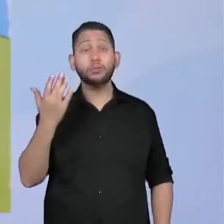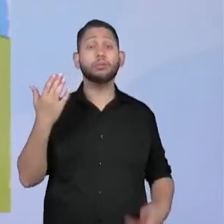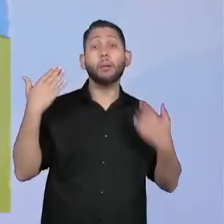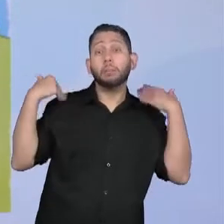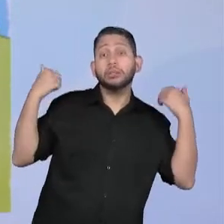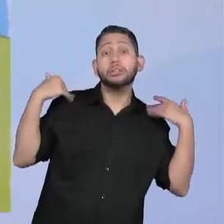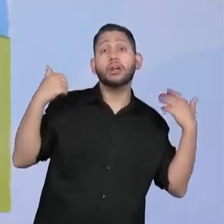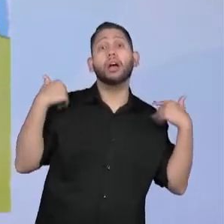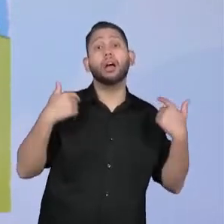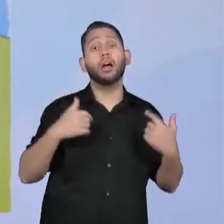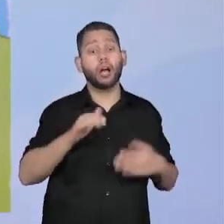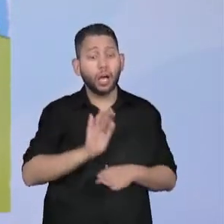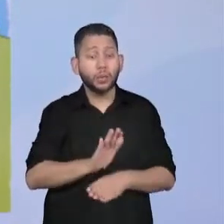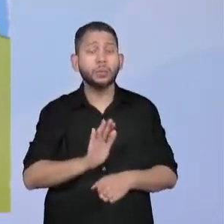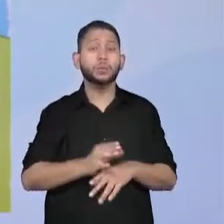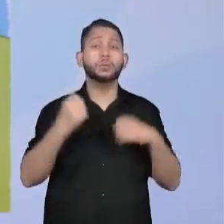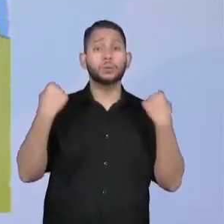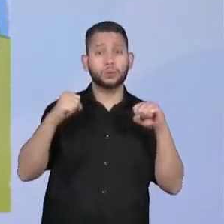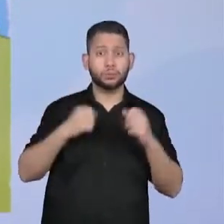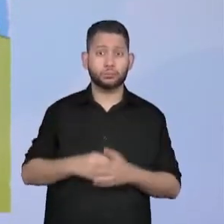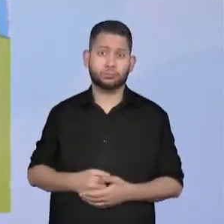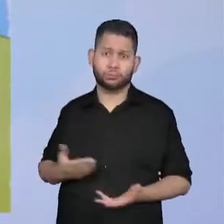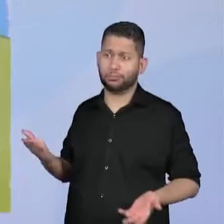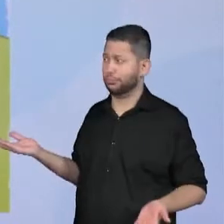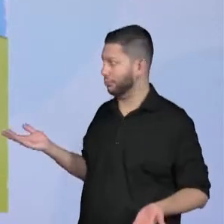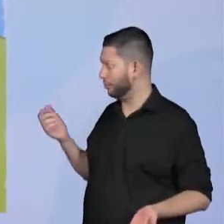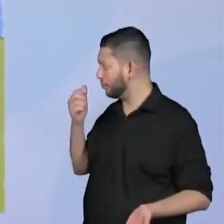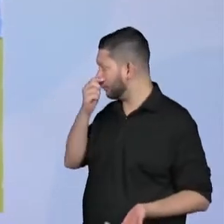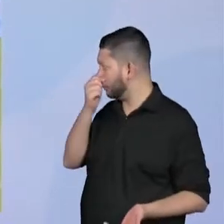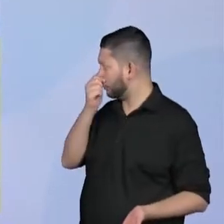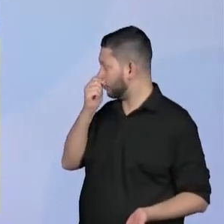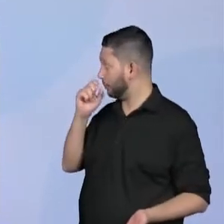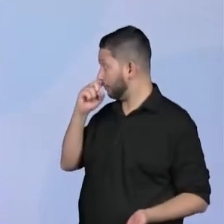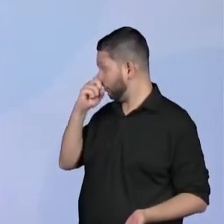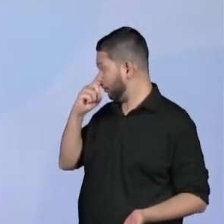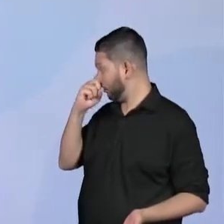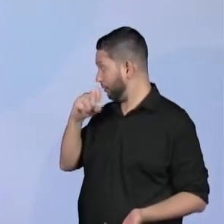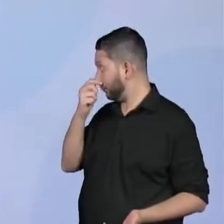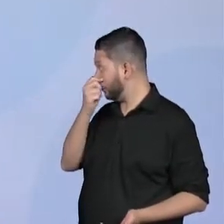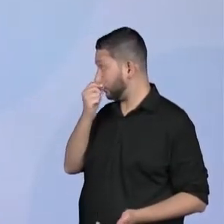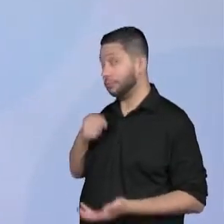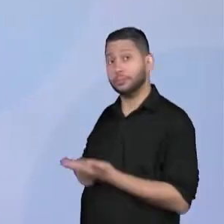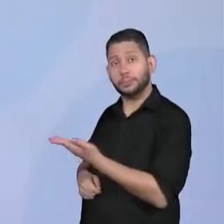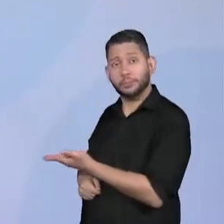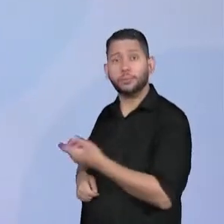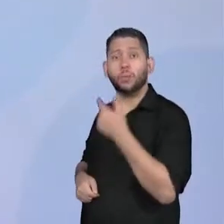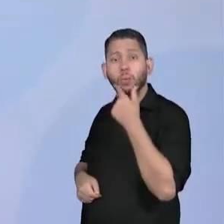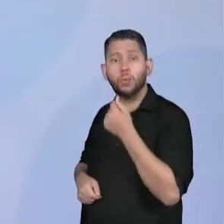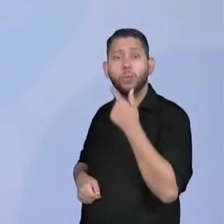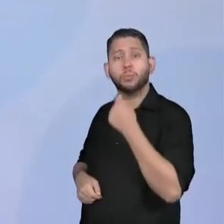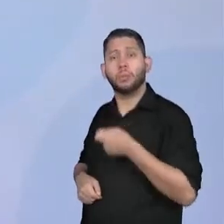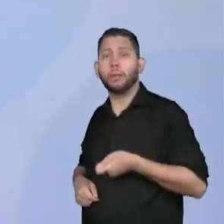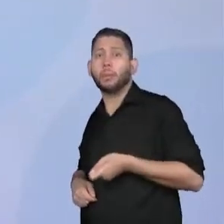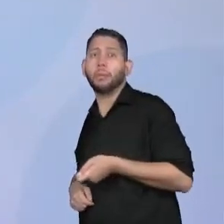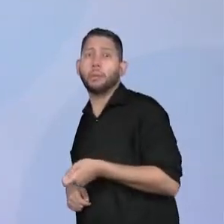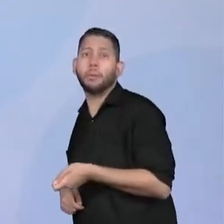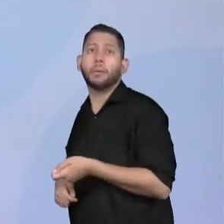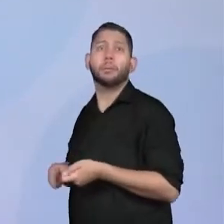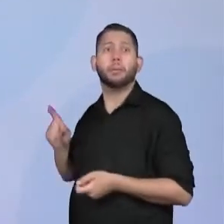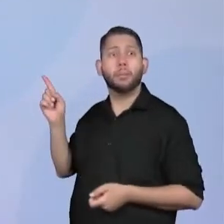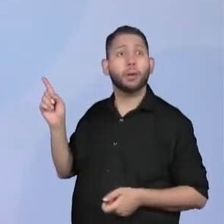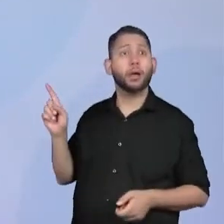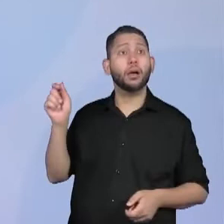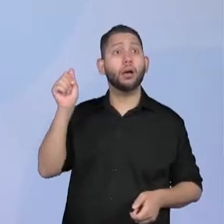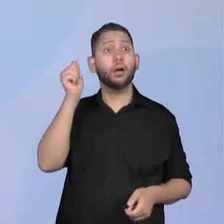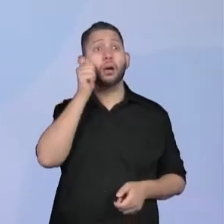pouquinho de atividade física, né? Então, tem várias pessoinhas aqui, ó. Então, tem um rapaz com um cachorrinho, mais outro,